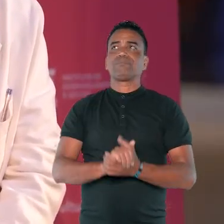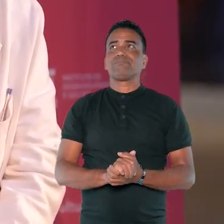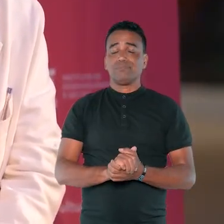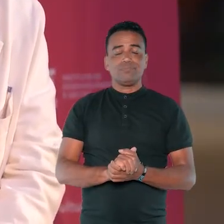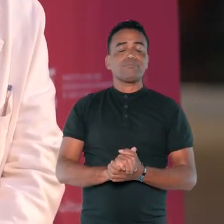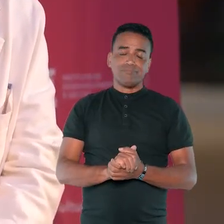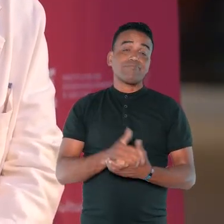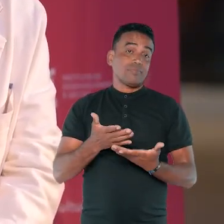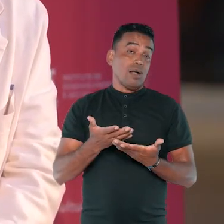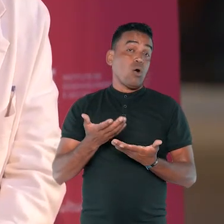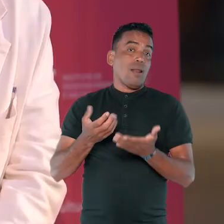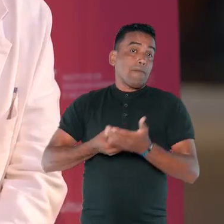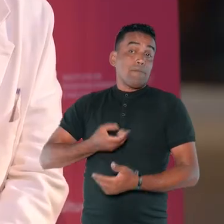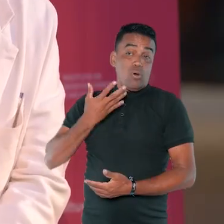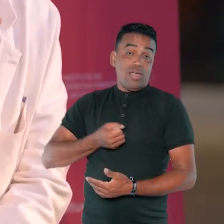ele